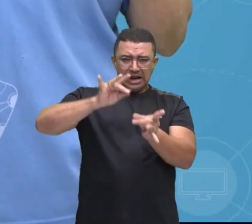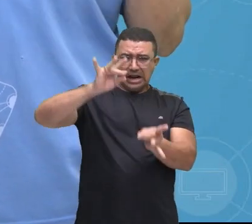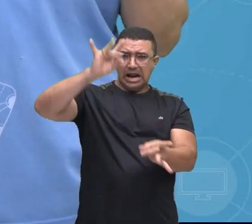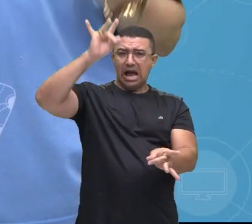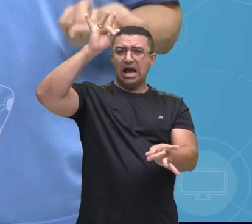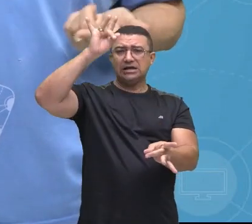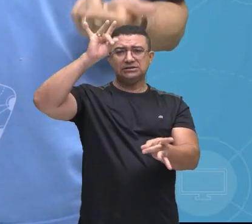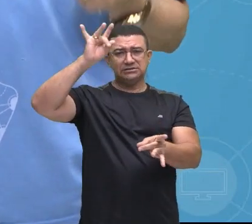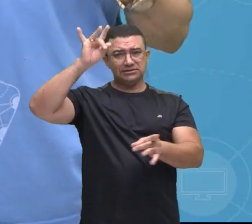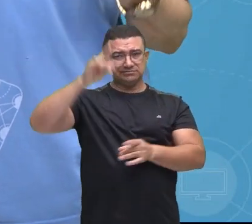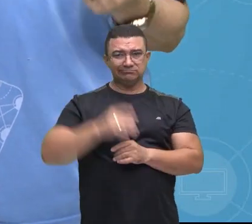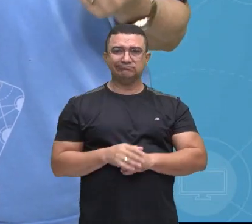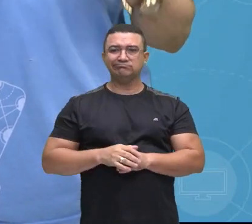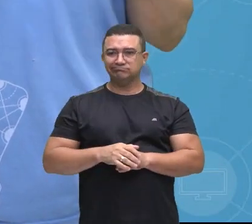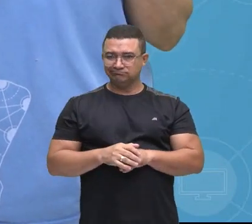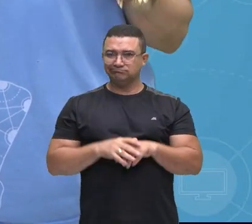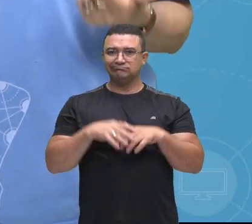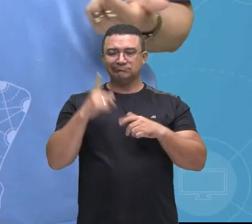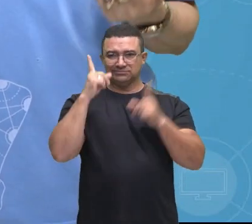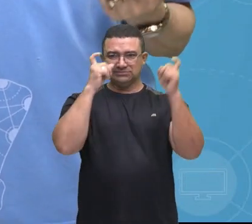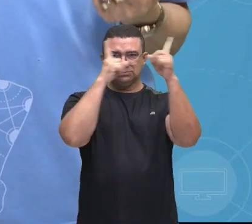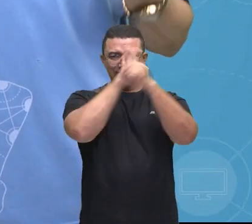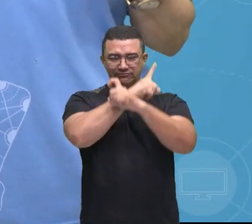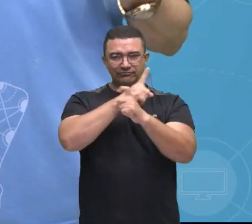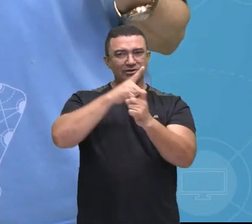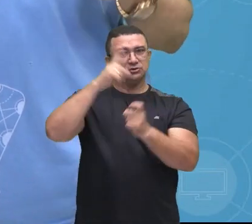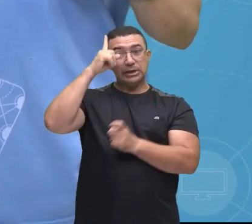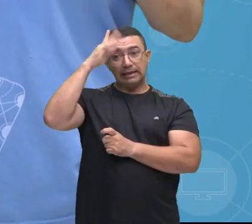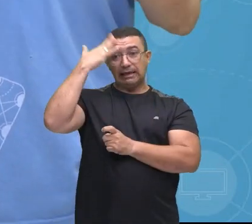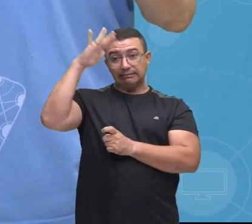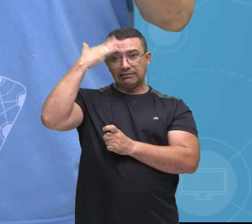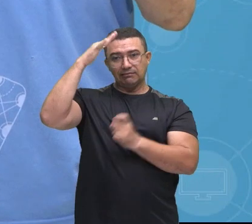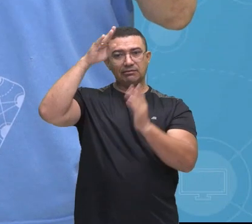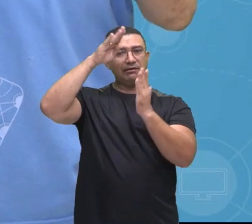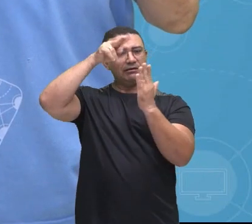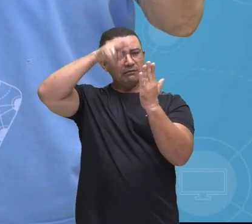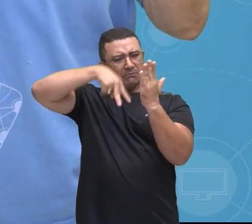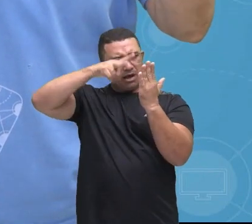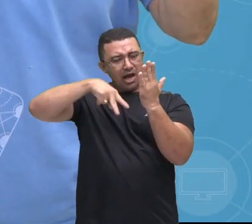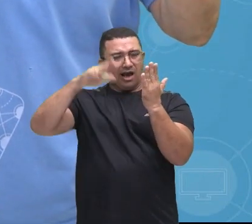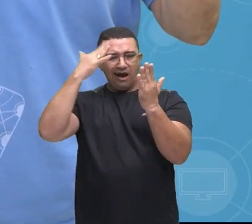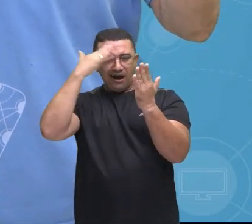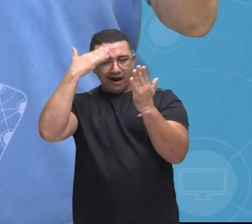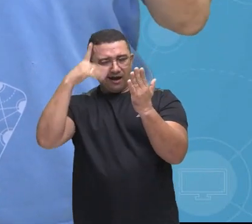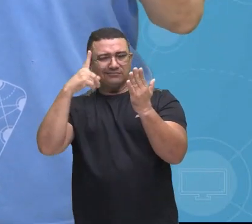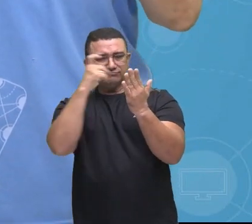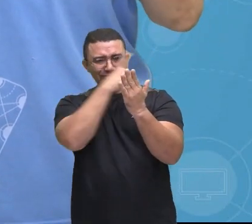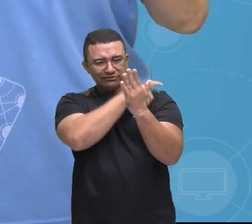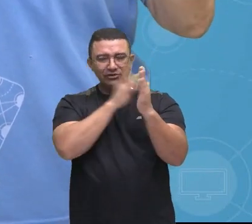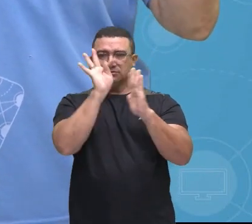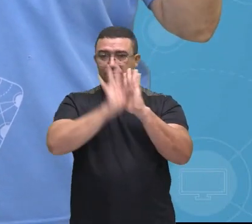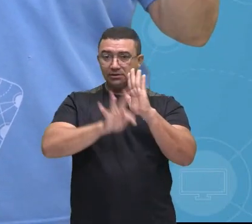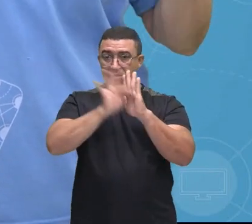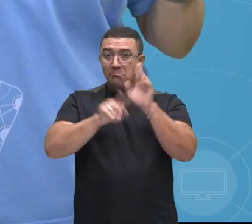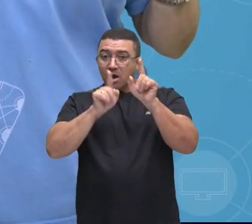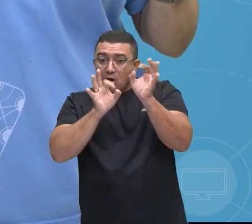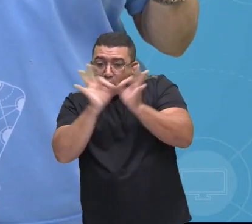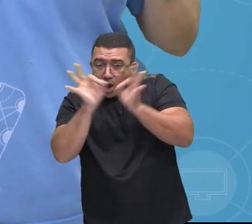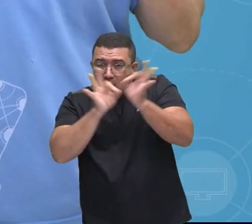vai dificultar um pouco a compreensão, o entendimento do texto. Se você organizar as ideias em